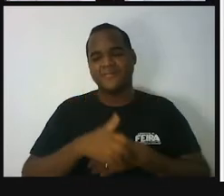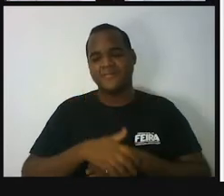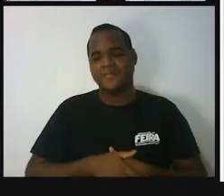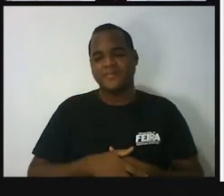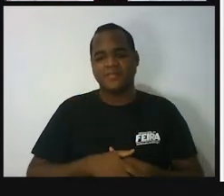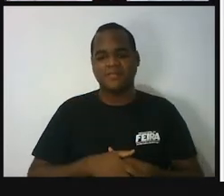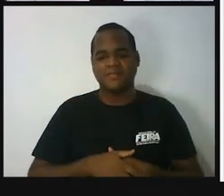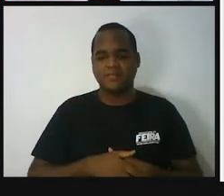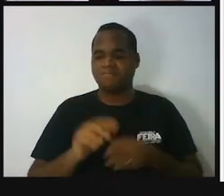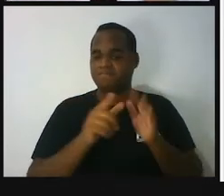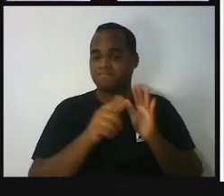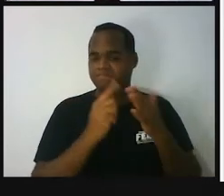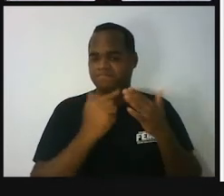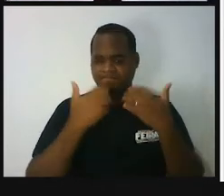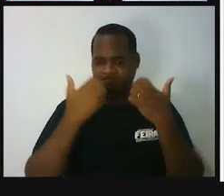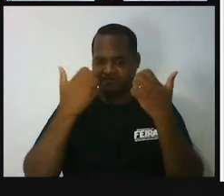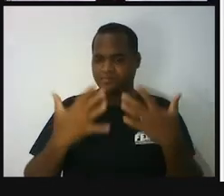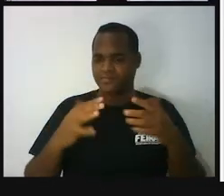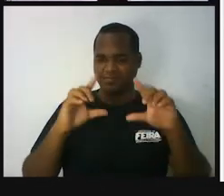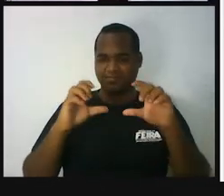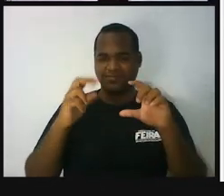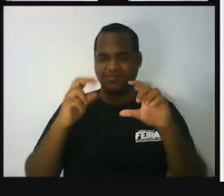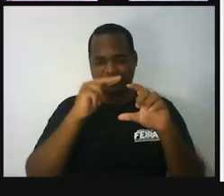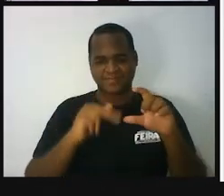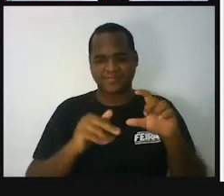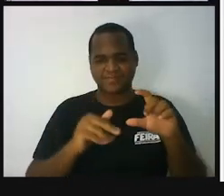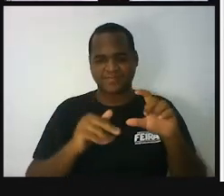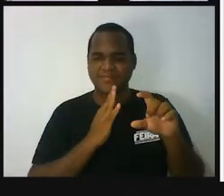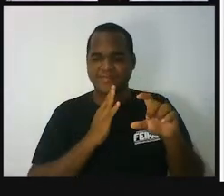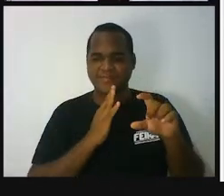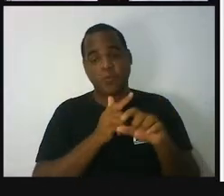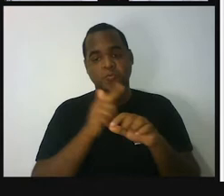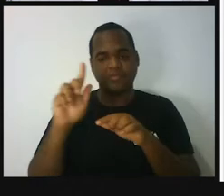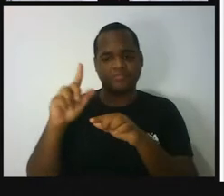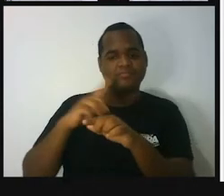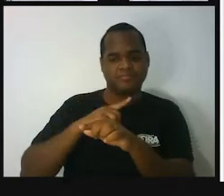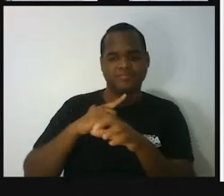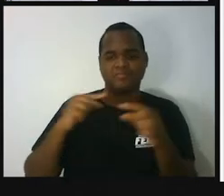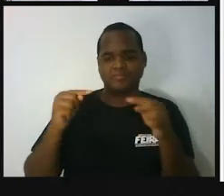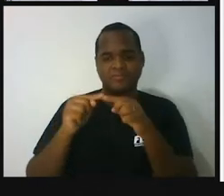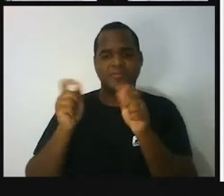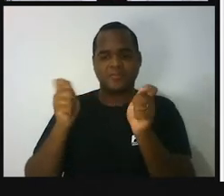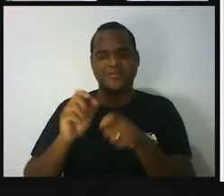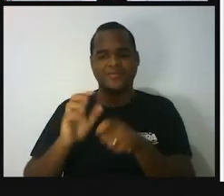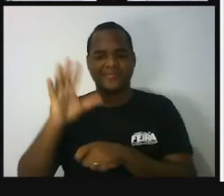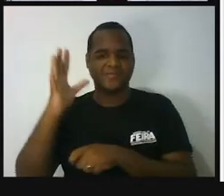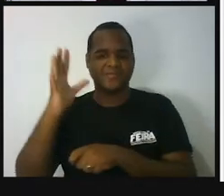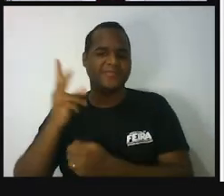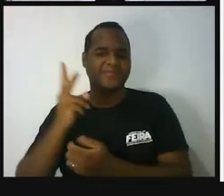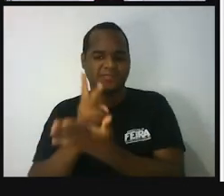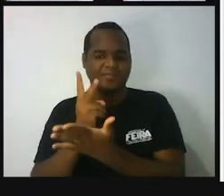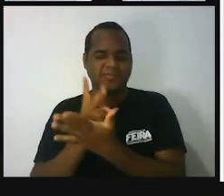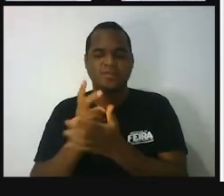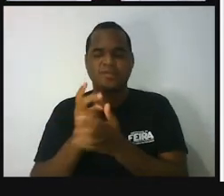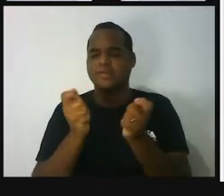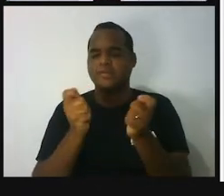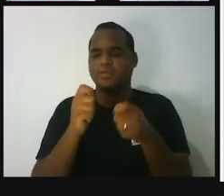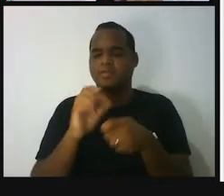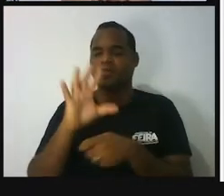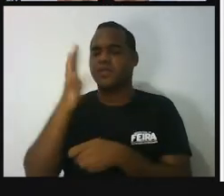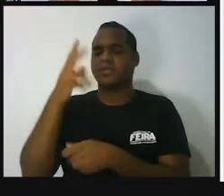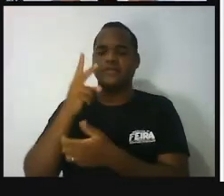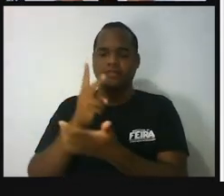Bom, e antes que eu continue com essa figura, eu vou te perguntar o seguinte. Você conhece outra figura que isso acontece? O que que isso acontece,